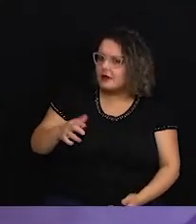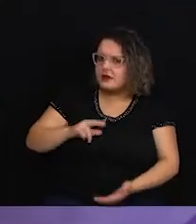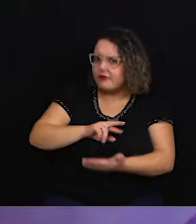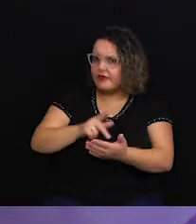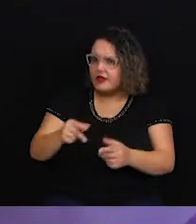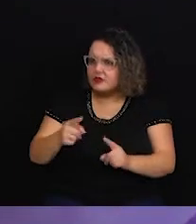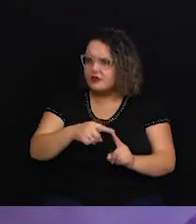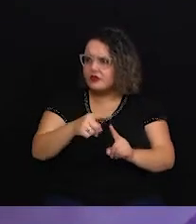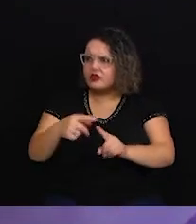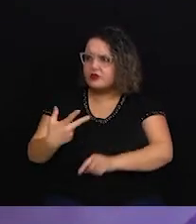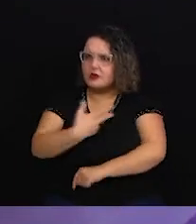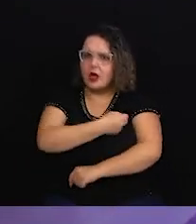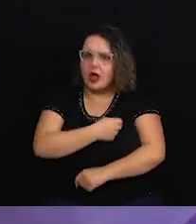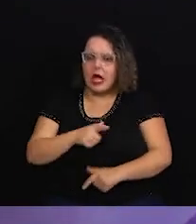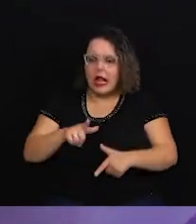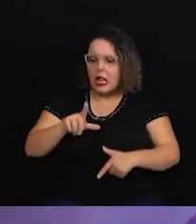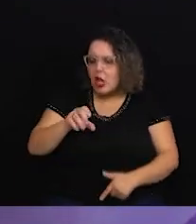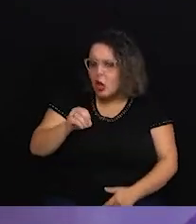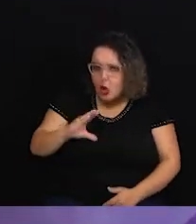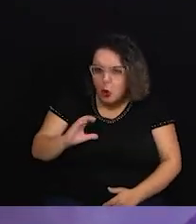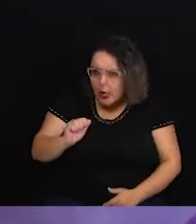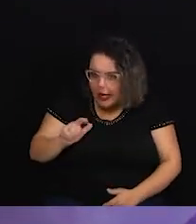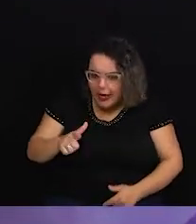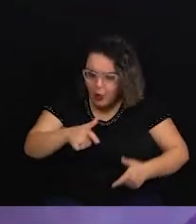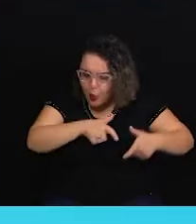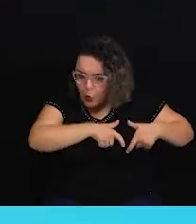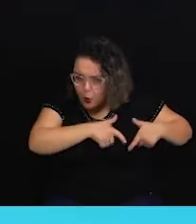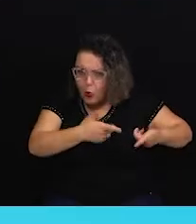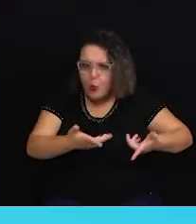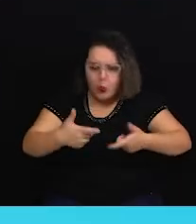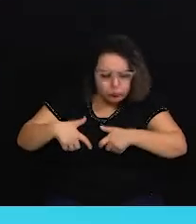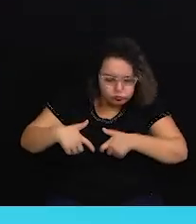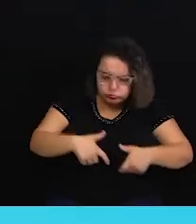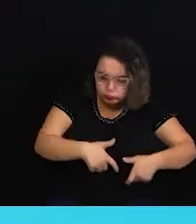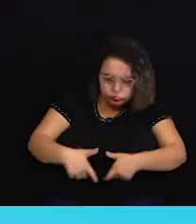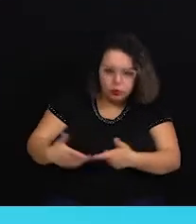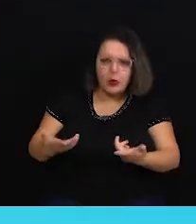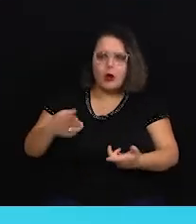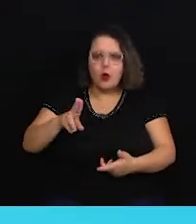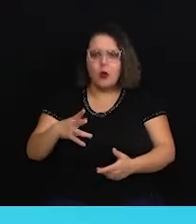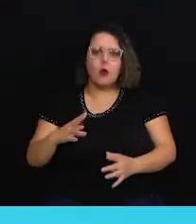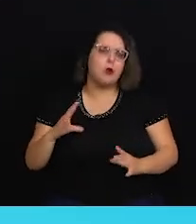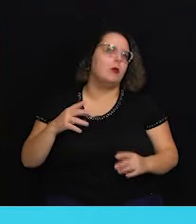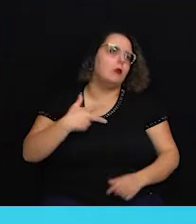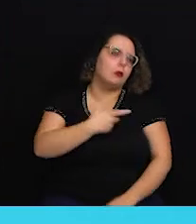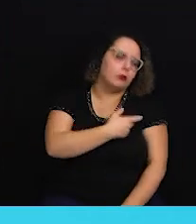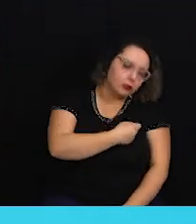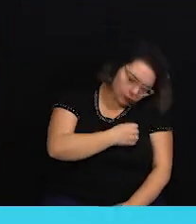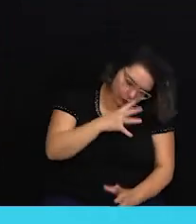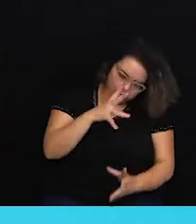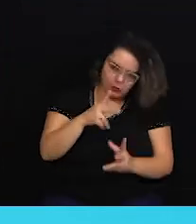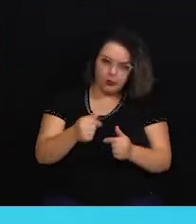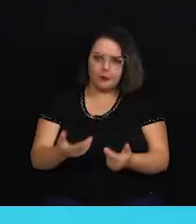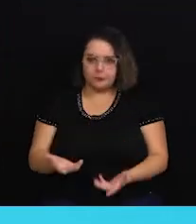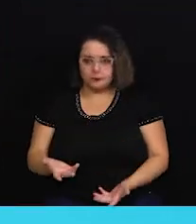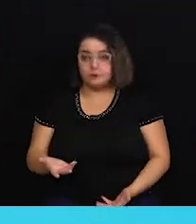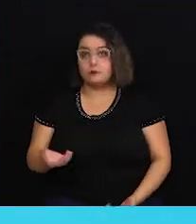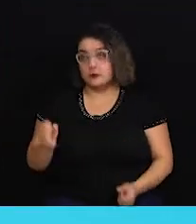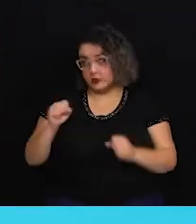a local, até que a pessoa tenha sedação total? Sim, eu diria que para uma